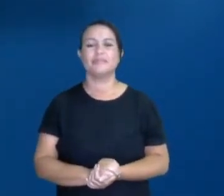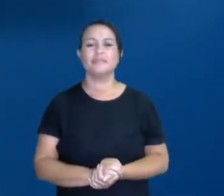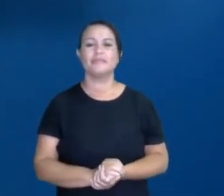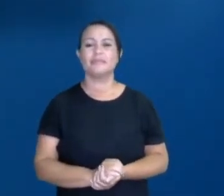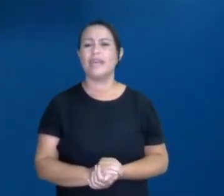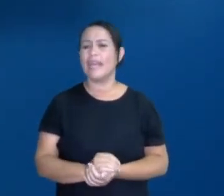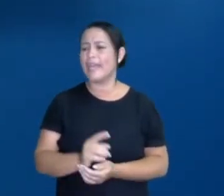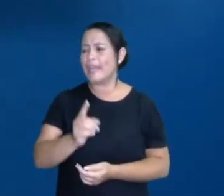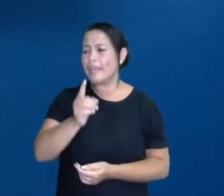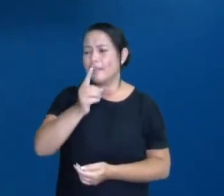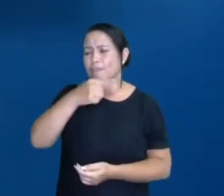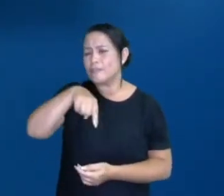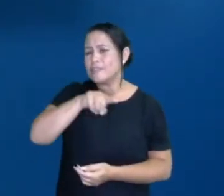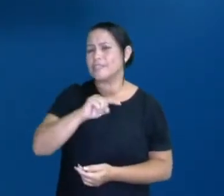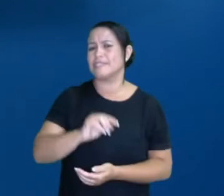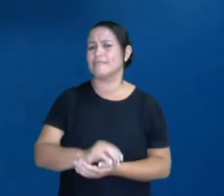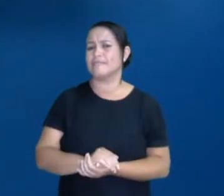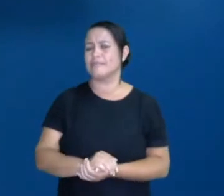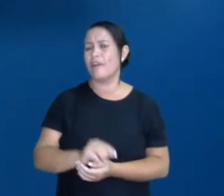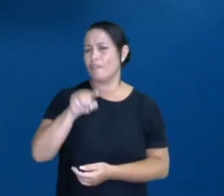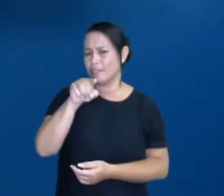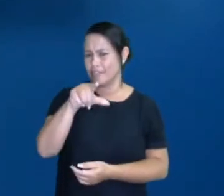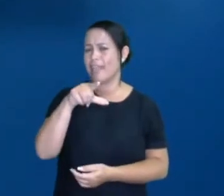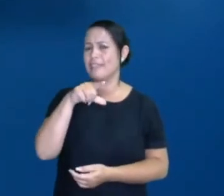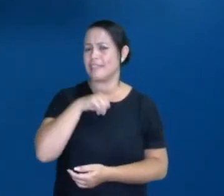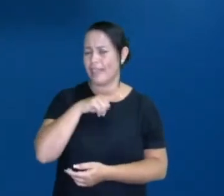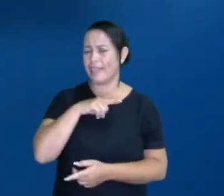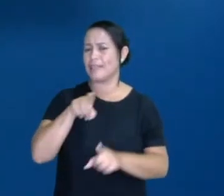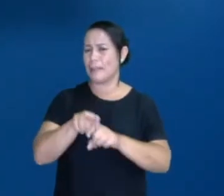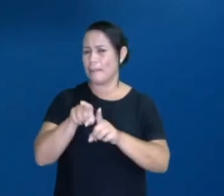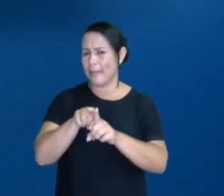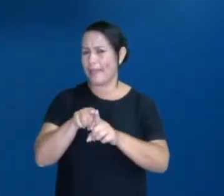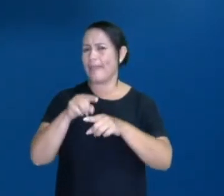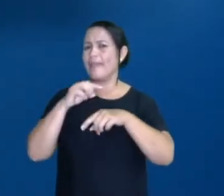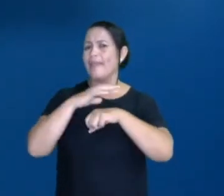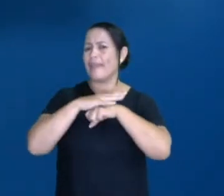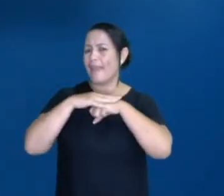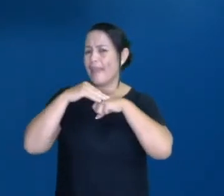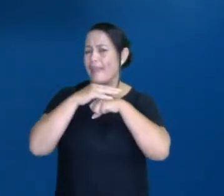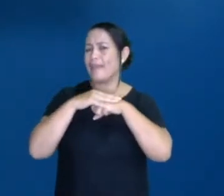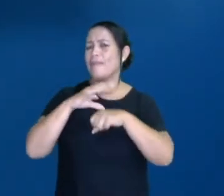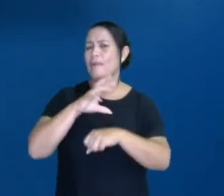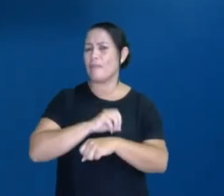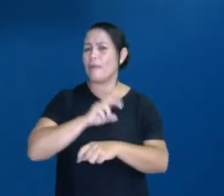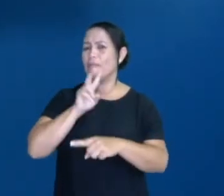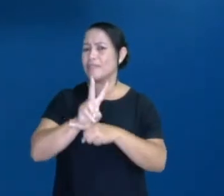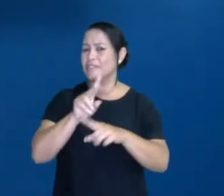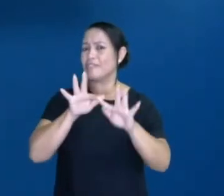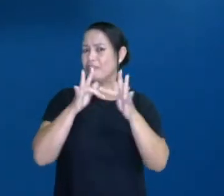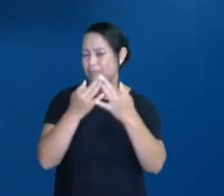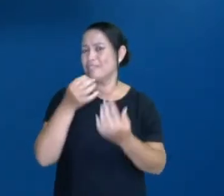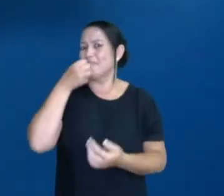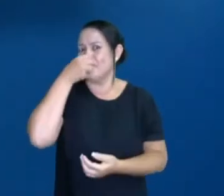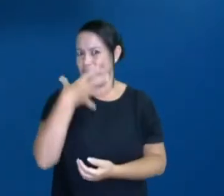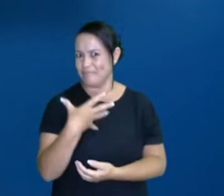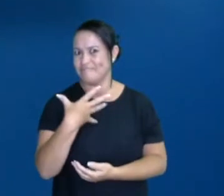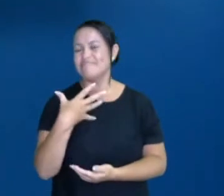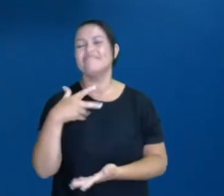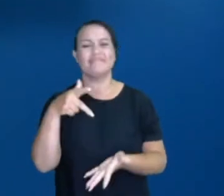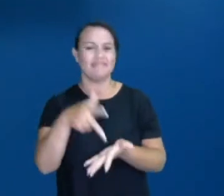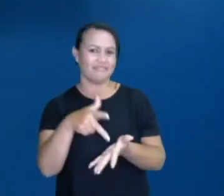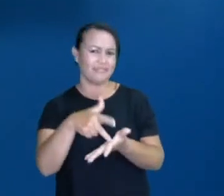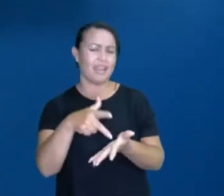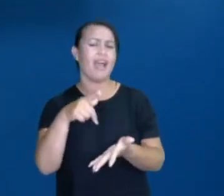E você? Você encontra em sua família amor, carinho e proteção? É muito bom, não é mesmo? Estar